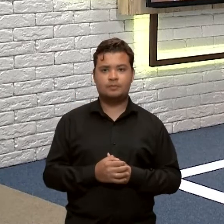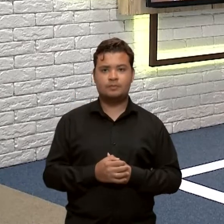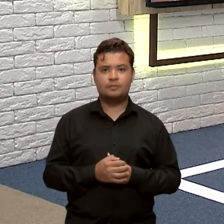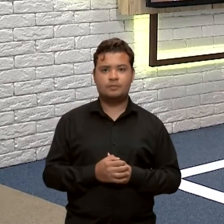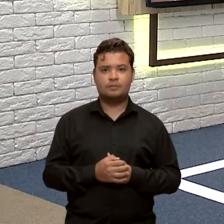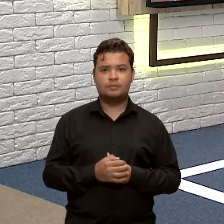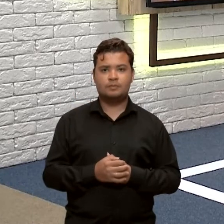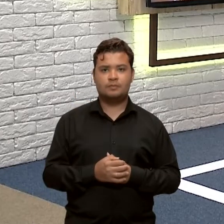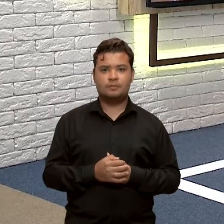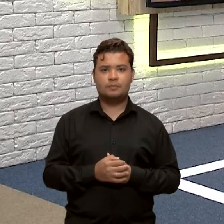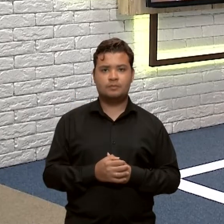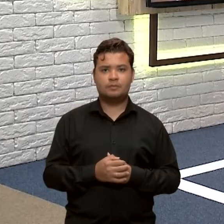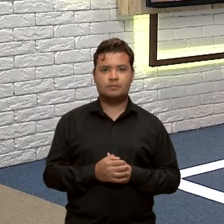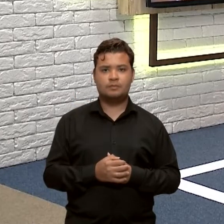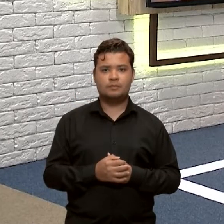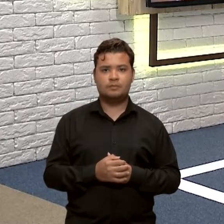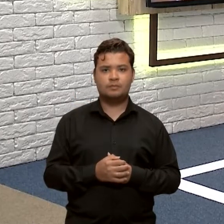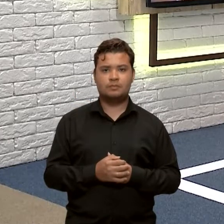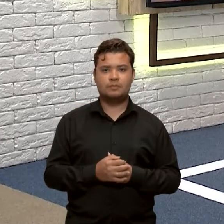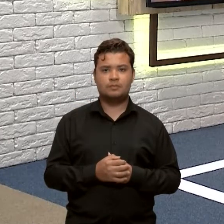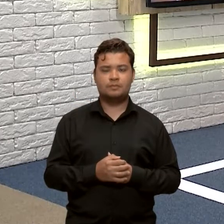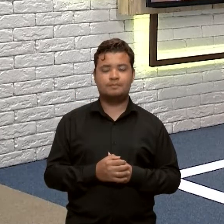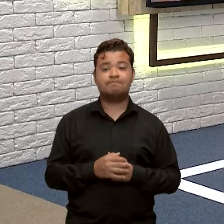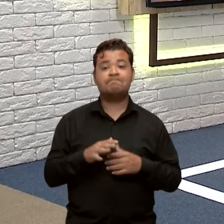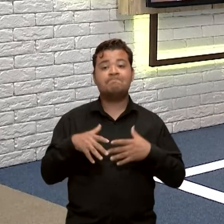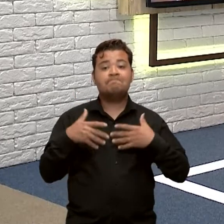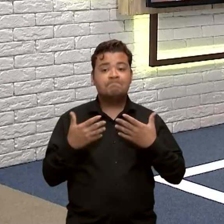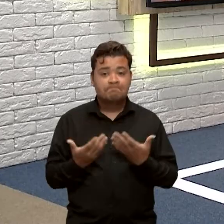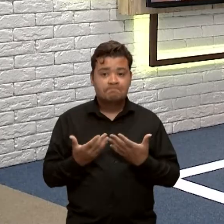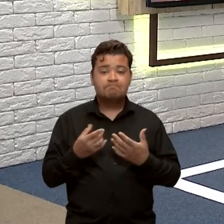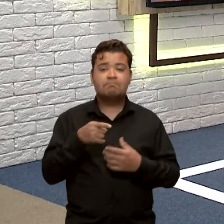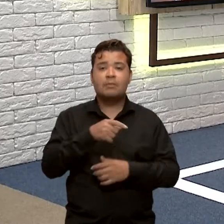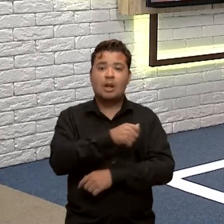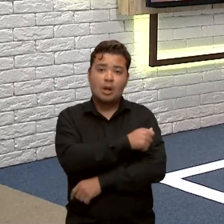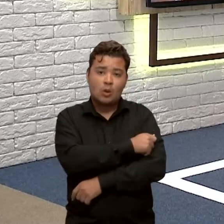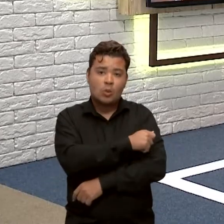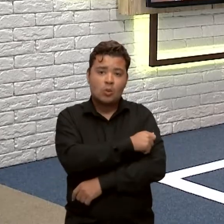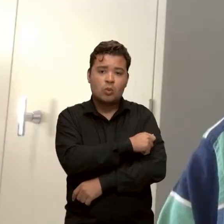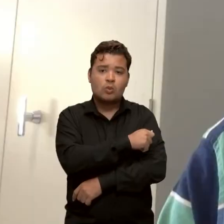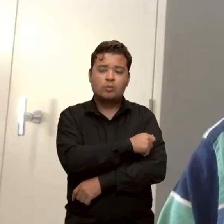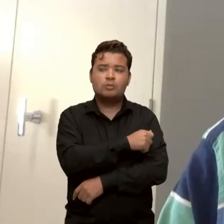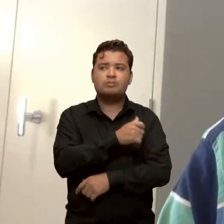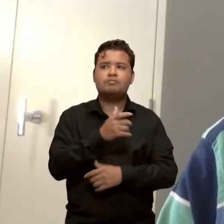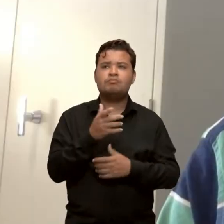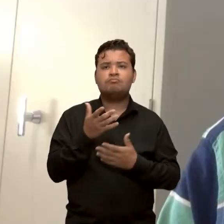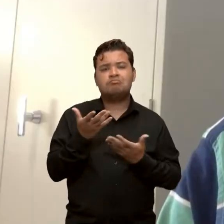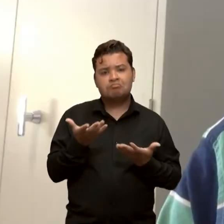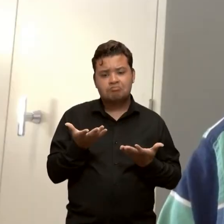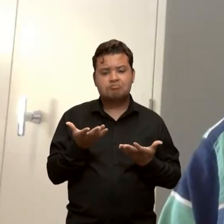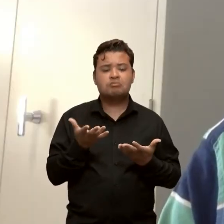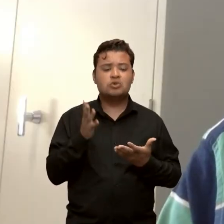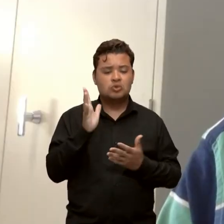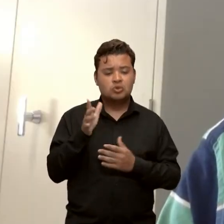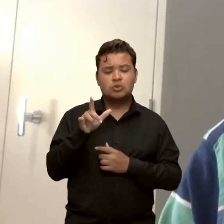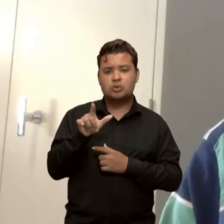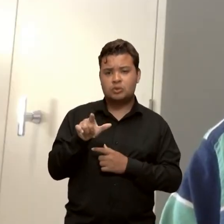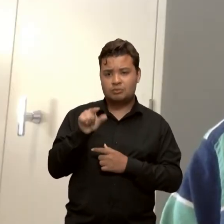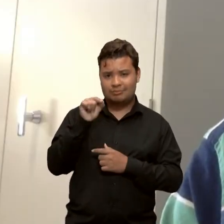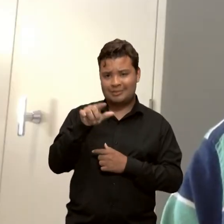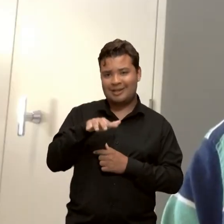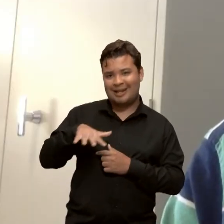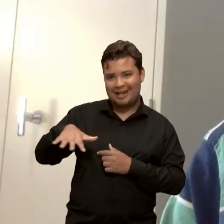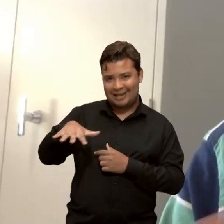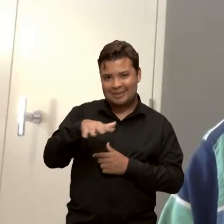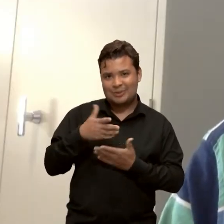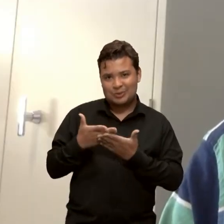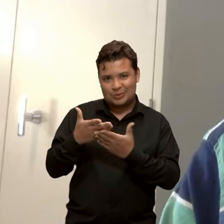Bem, eu penso que a partir do momento que o estudante ele já definiu uma área de formação,